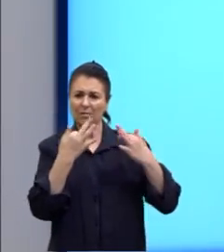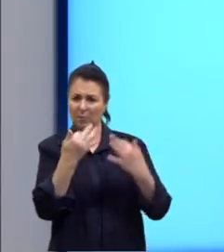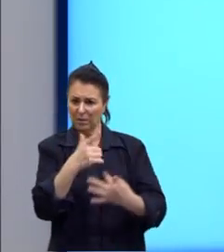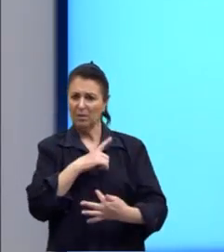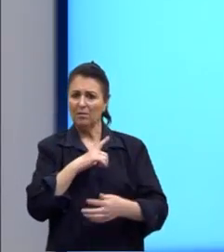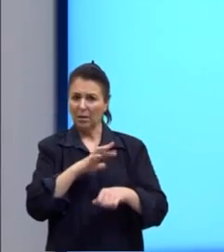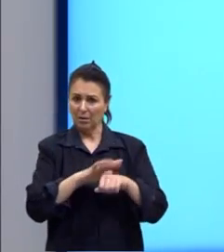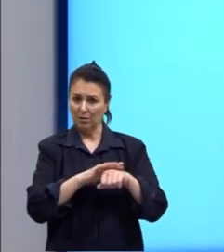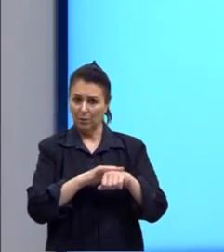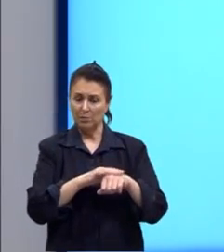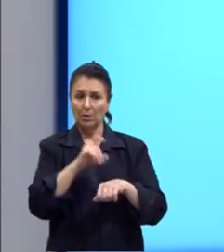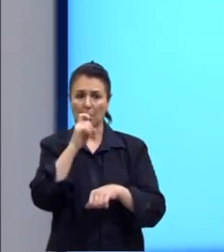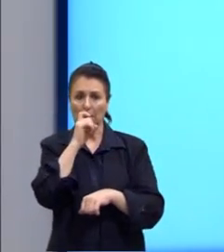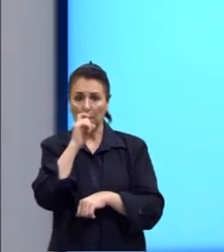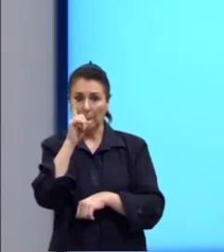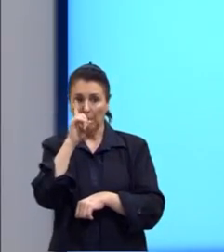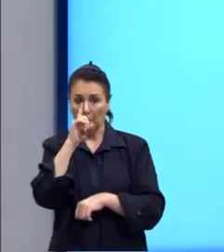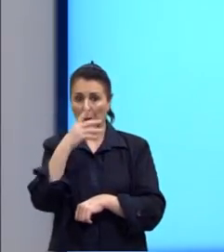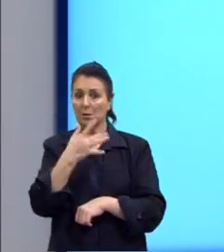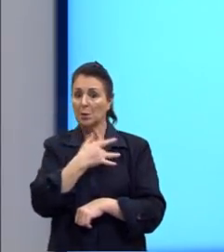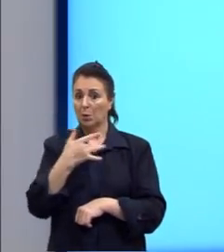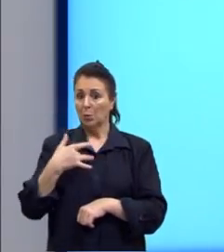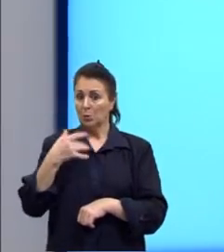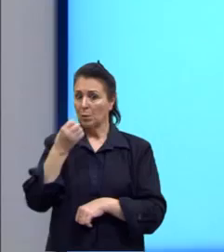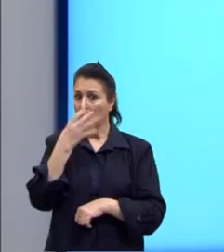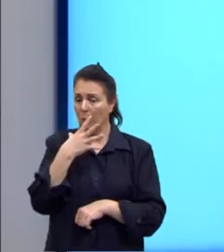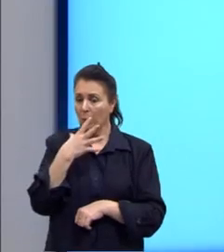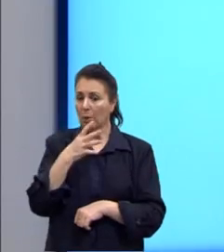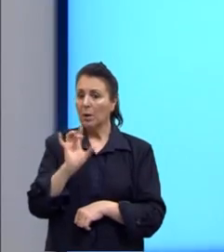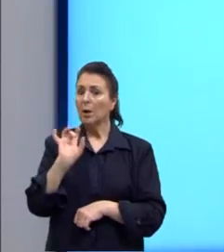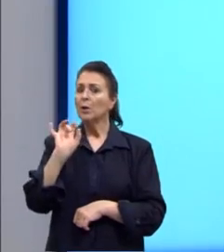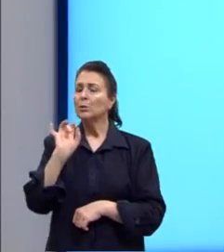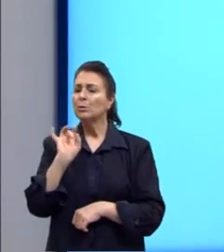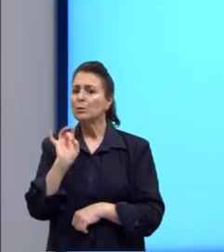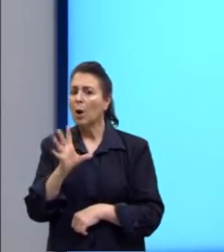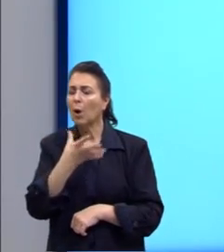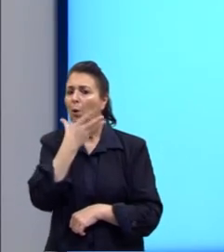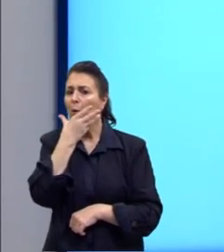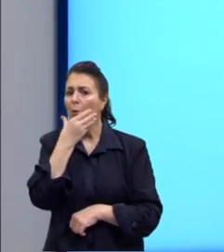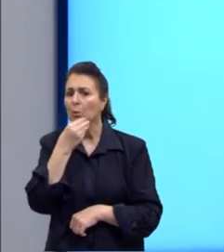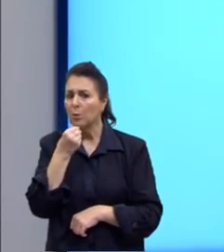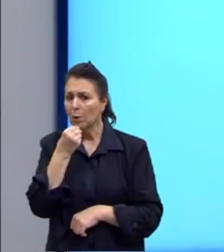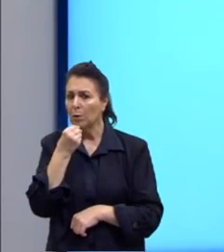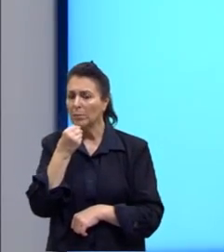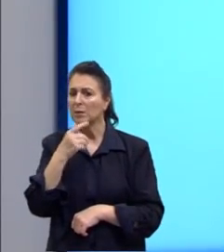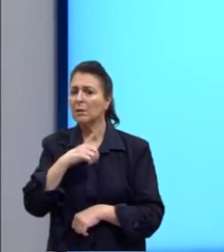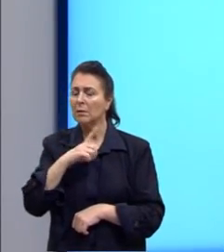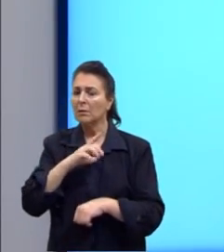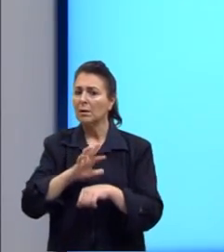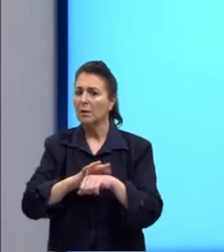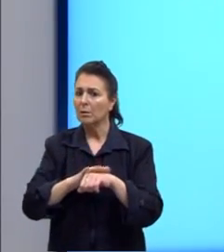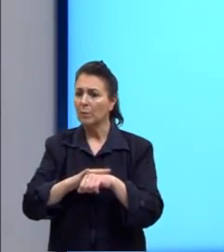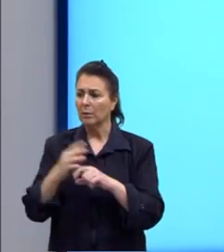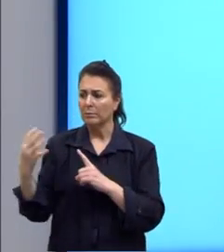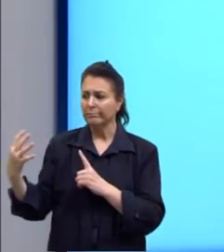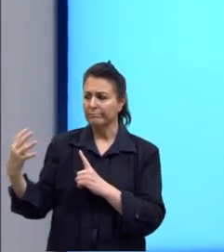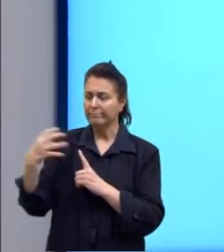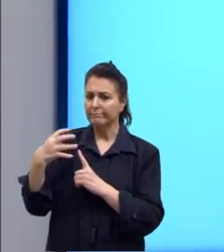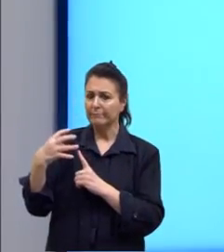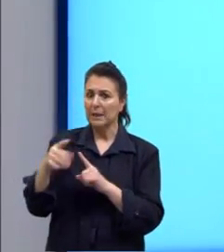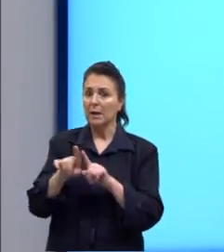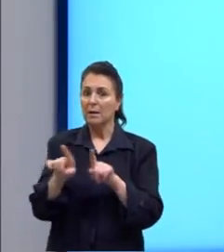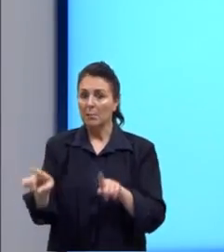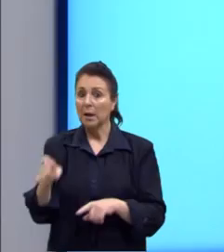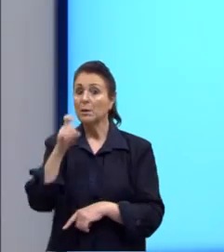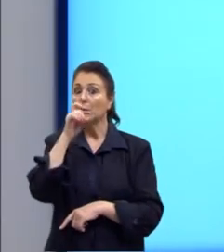quando os pais são saudáveis somente os filhos do sexo masculino podem ser afetados mas ele famílias